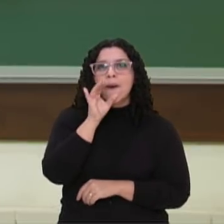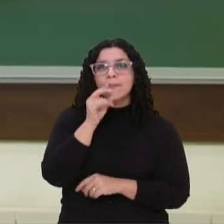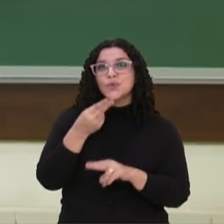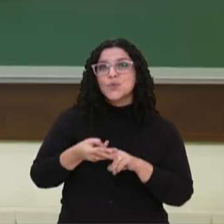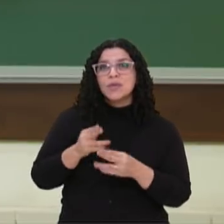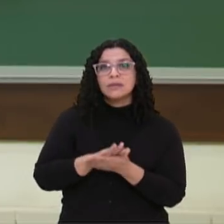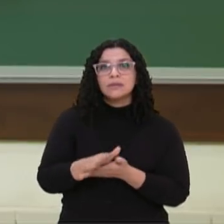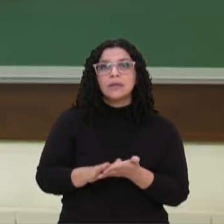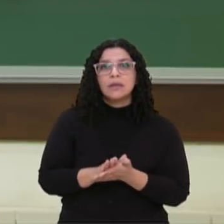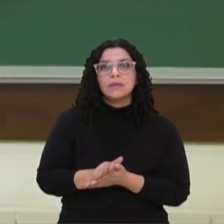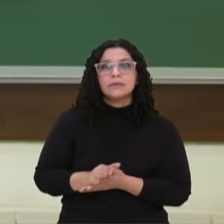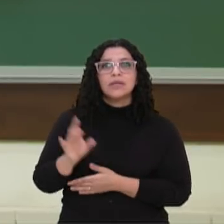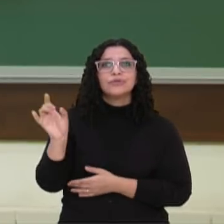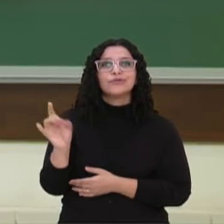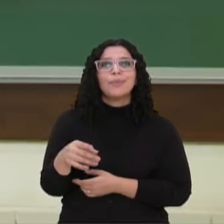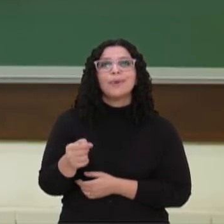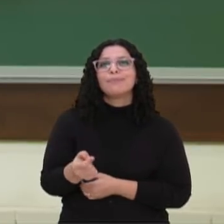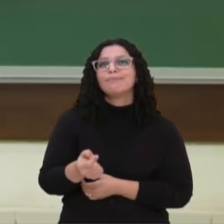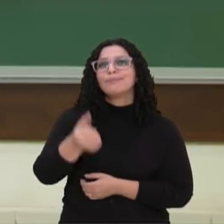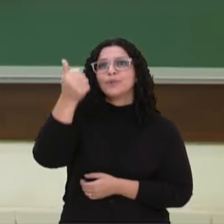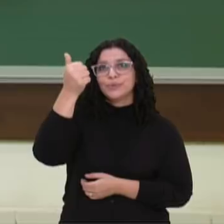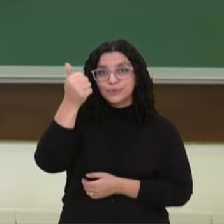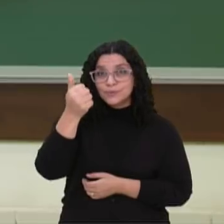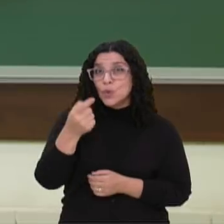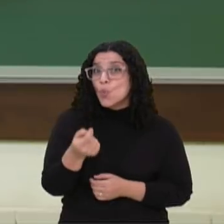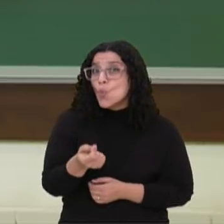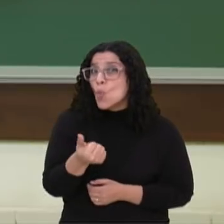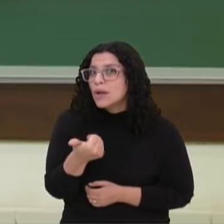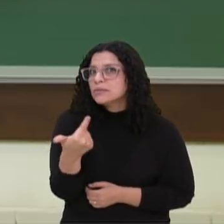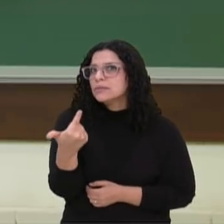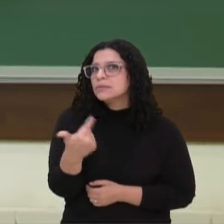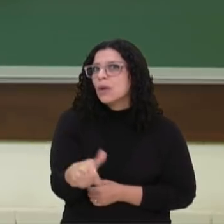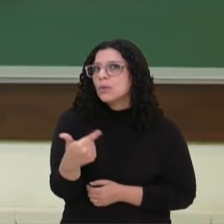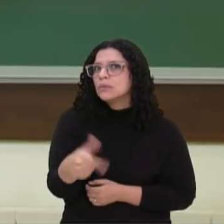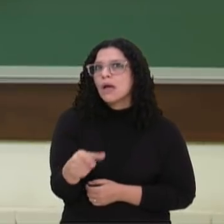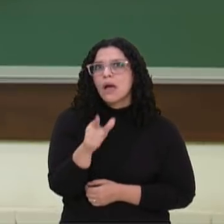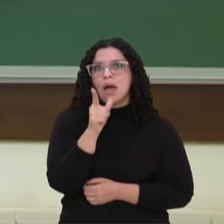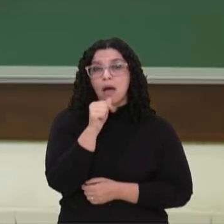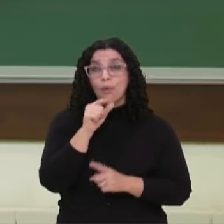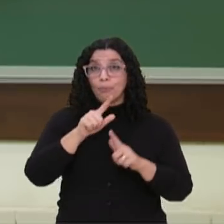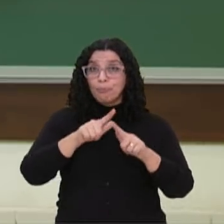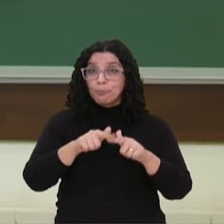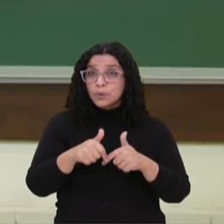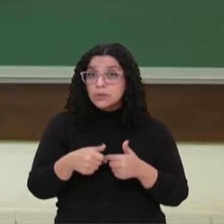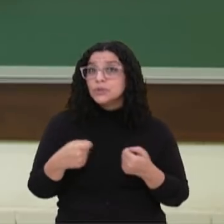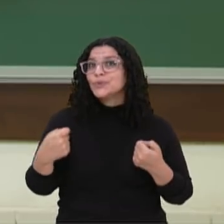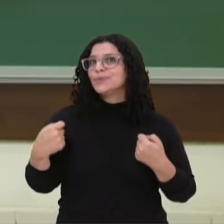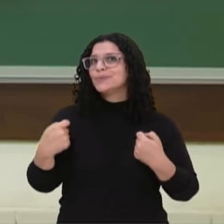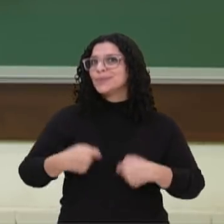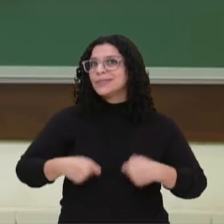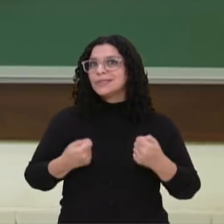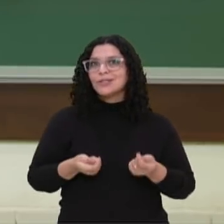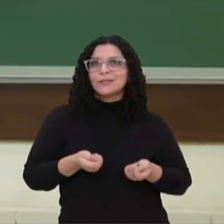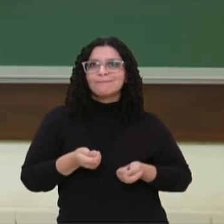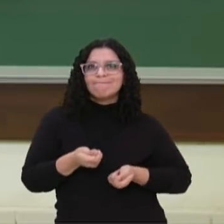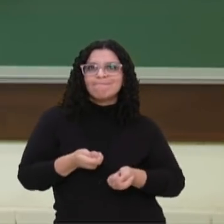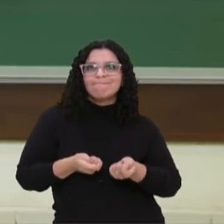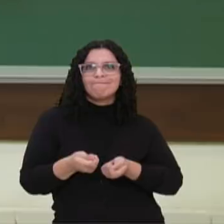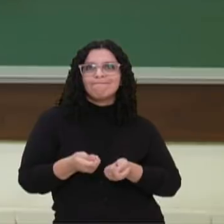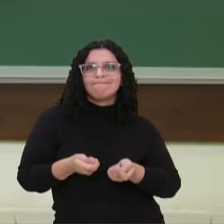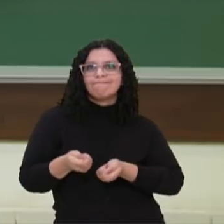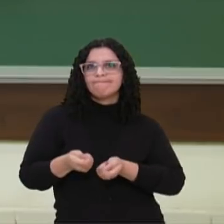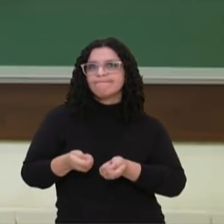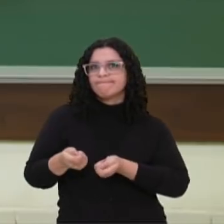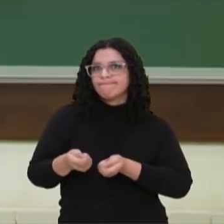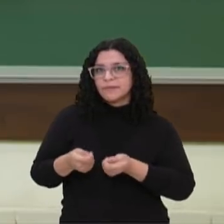que sobra? Muito pouco, pessoal, muito pouco. Então, é preciso o quê? É preciso a